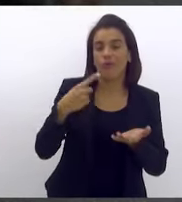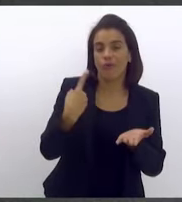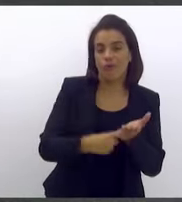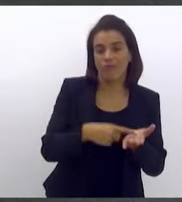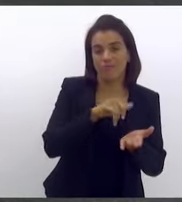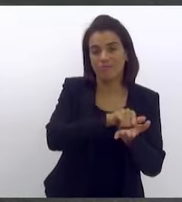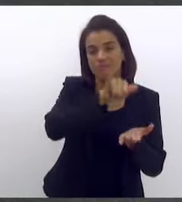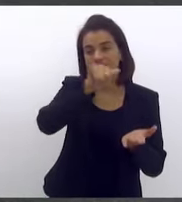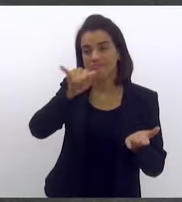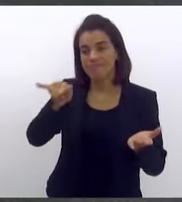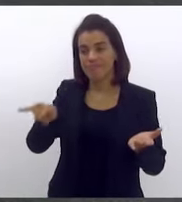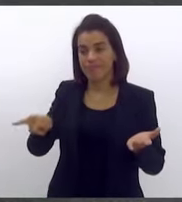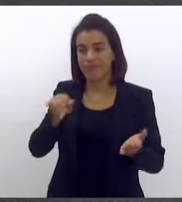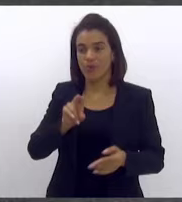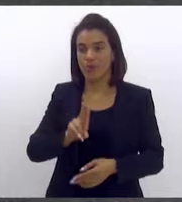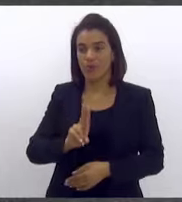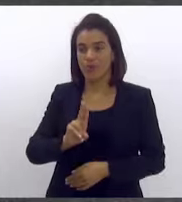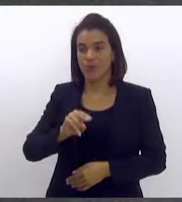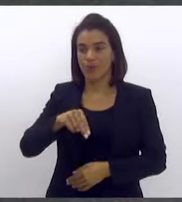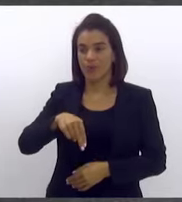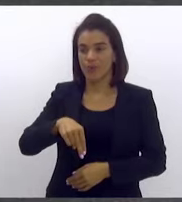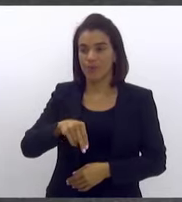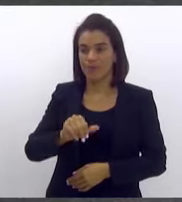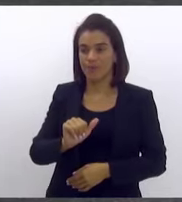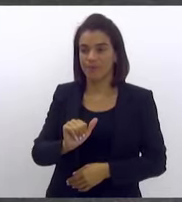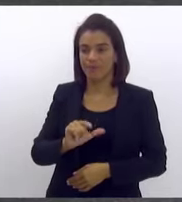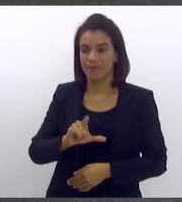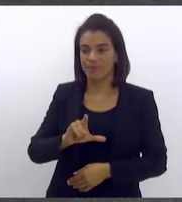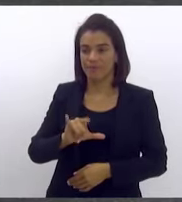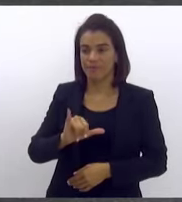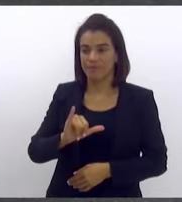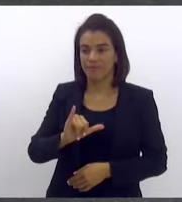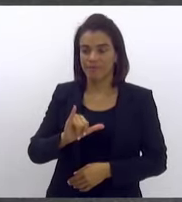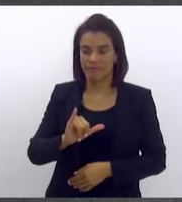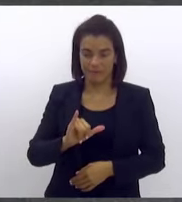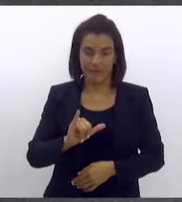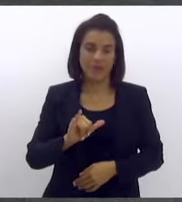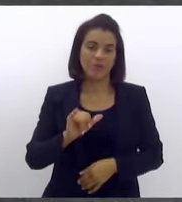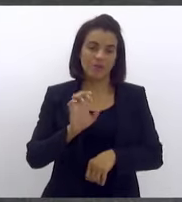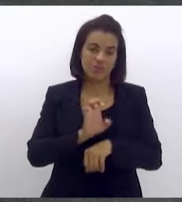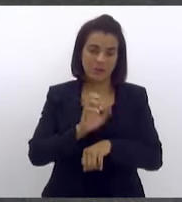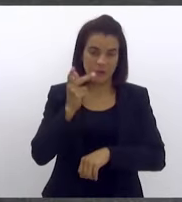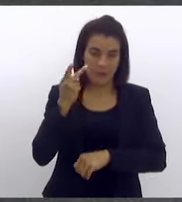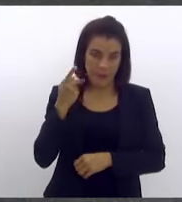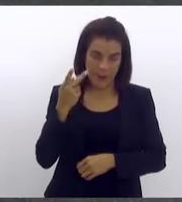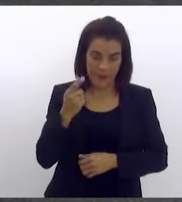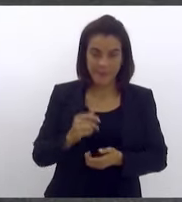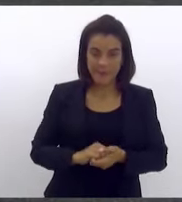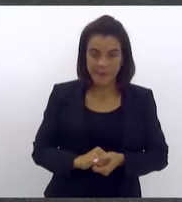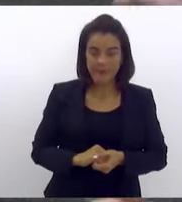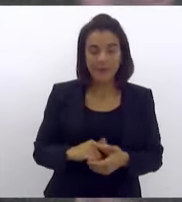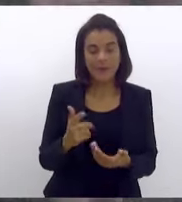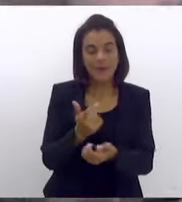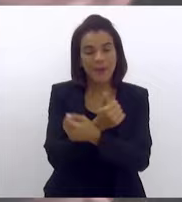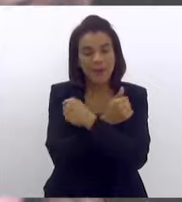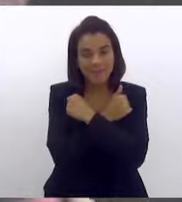conferência da UNALI, que será realizada este ano no Ceará, presidente. E deixar aqui um